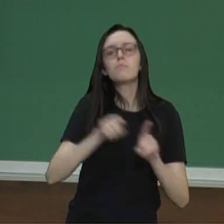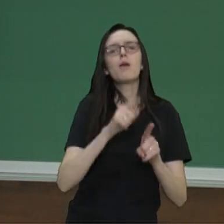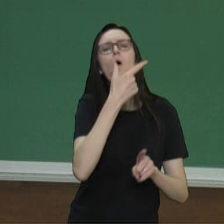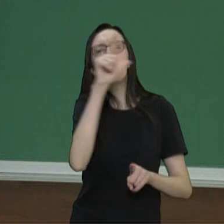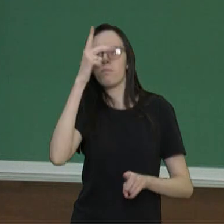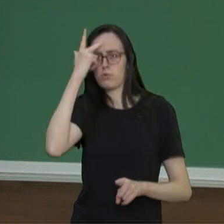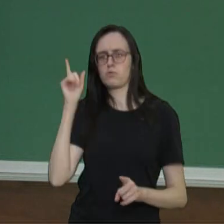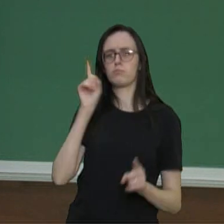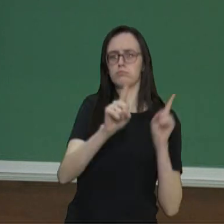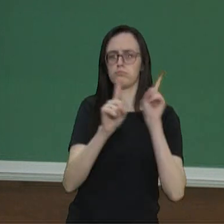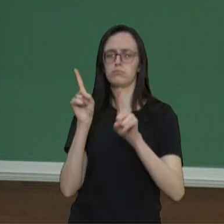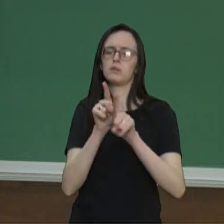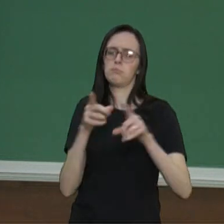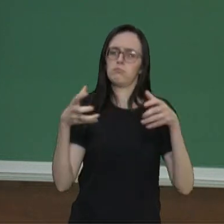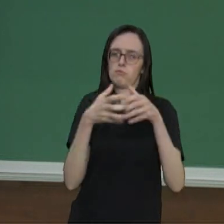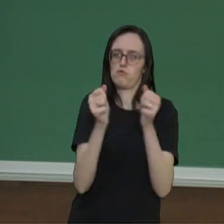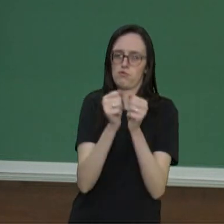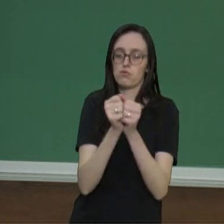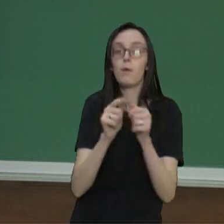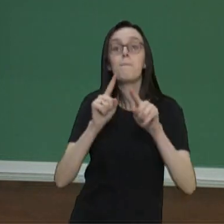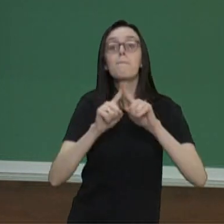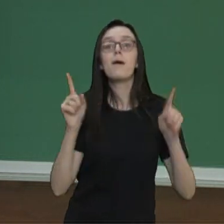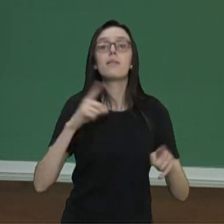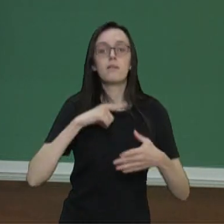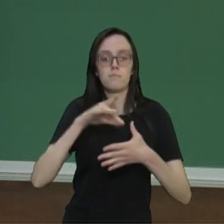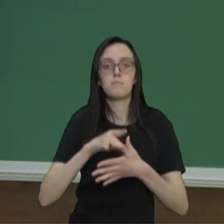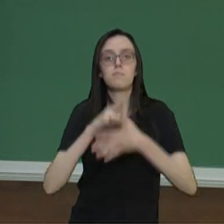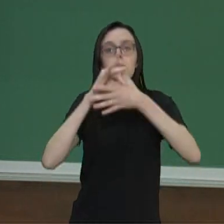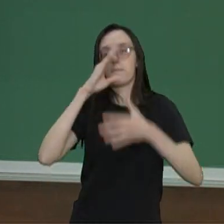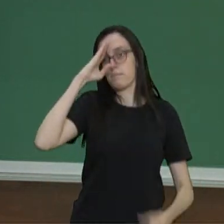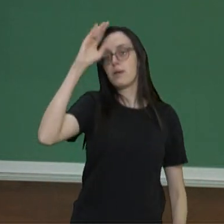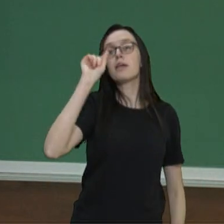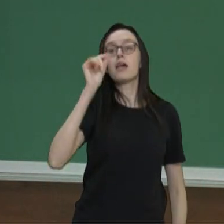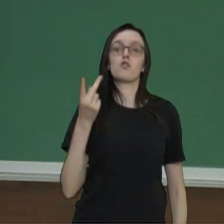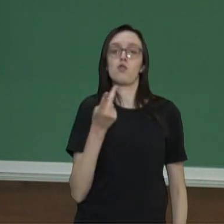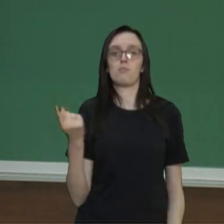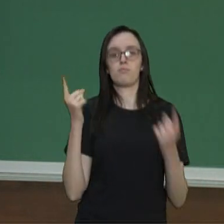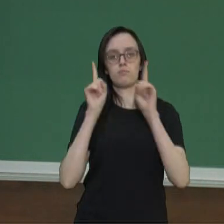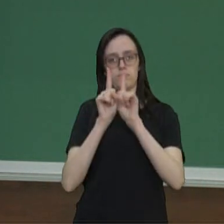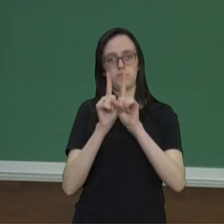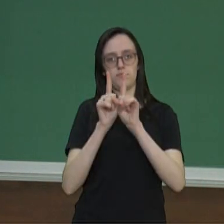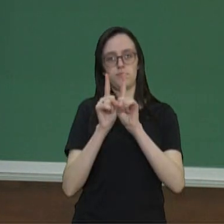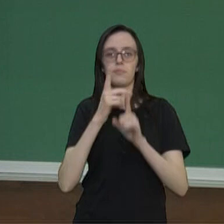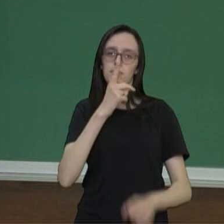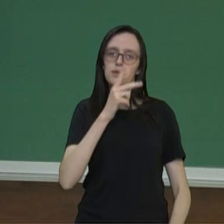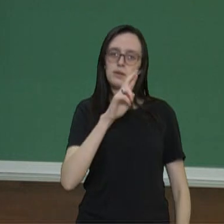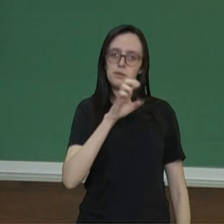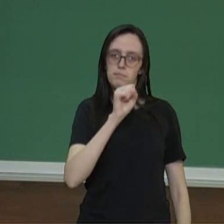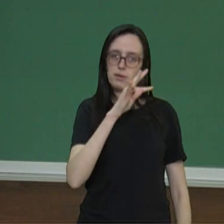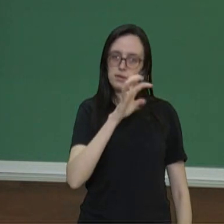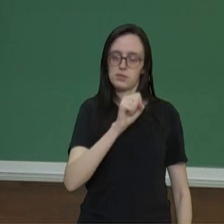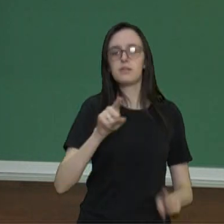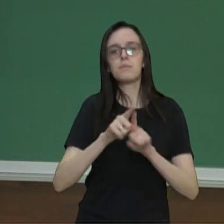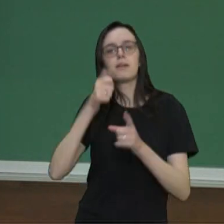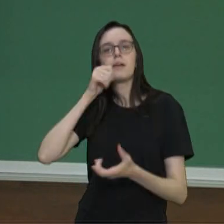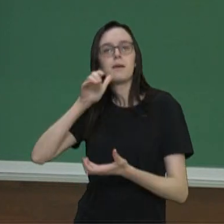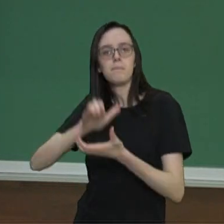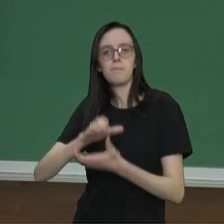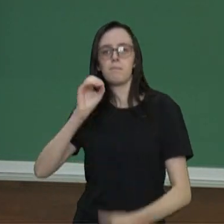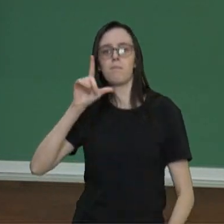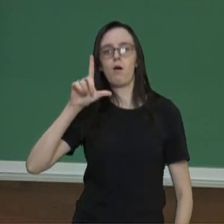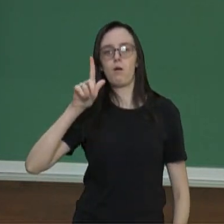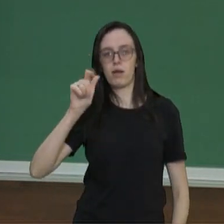membros também participaram juntos. Mas você tem uma liderança principal desses dois, o Luiz Carlos Prestes e a sua esposa